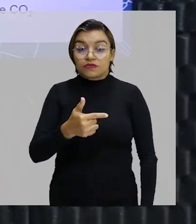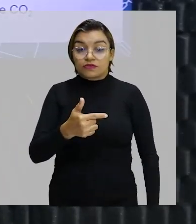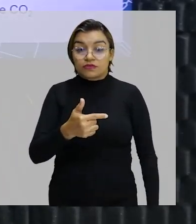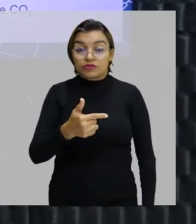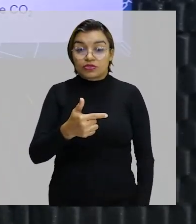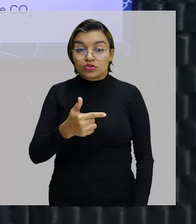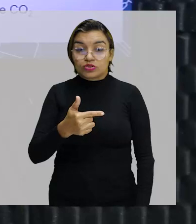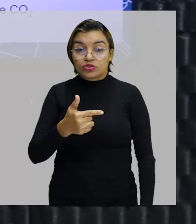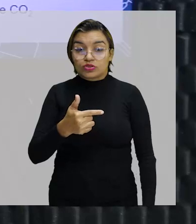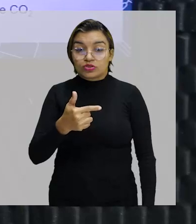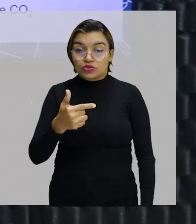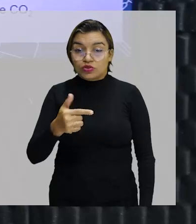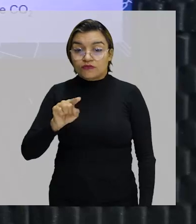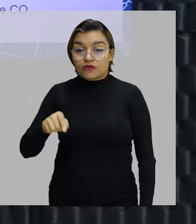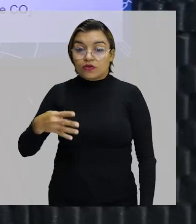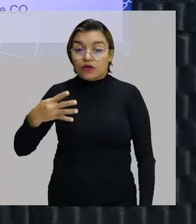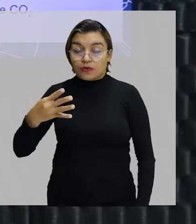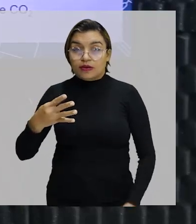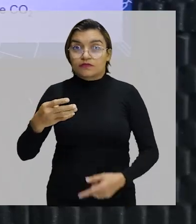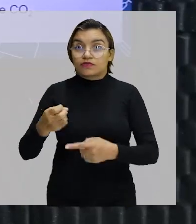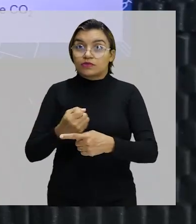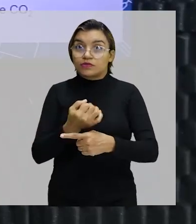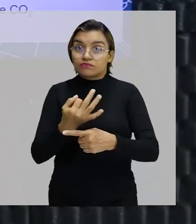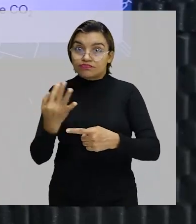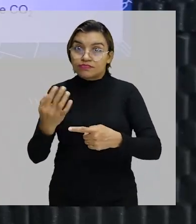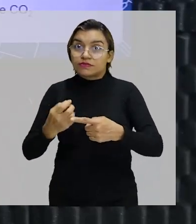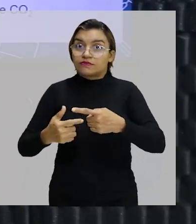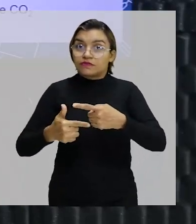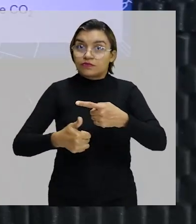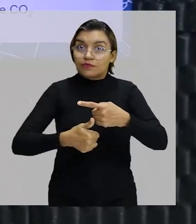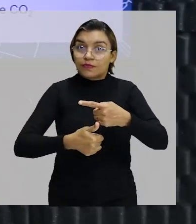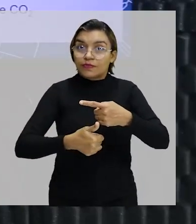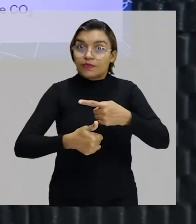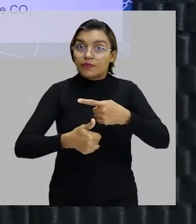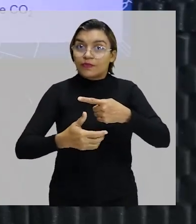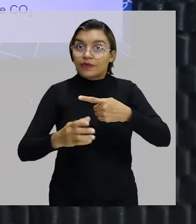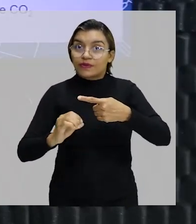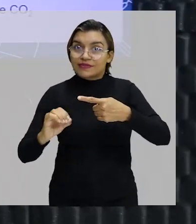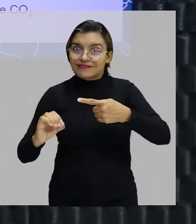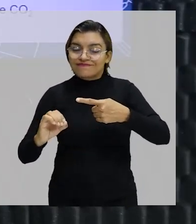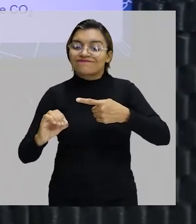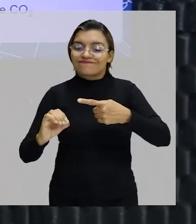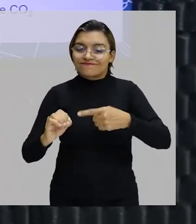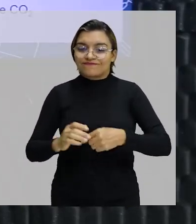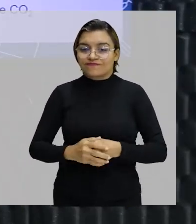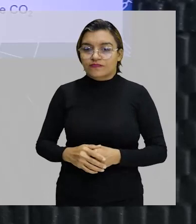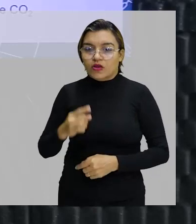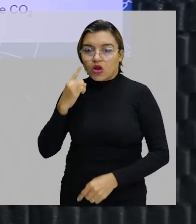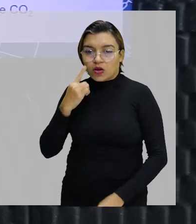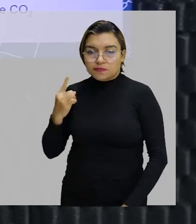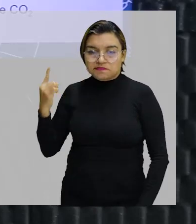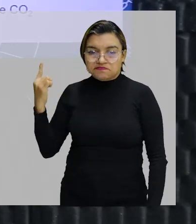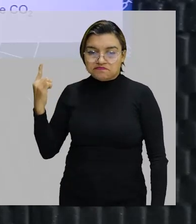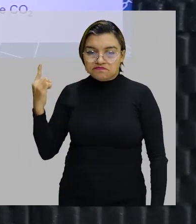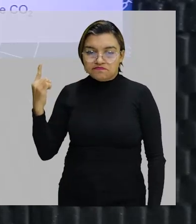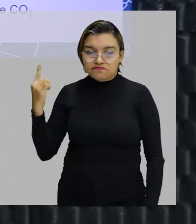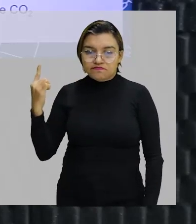Meios pelo extremo, certo? Aqui até fiz uma seguinte situação. Eu dividi